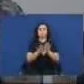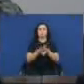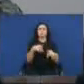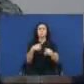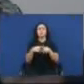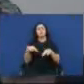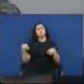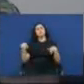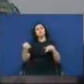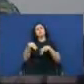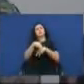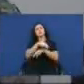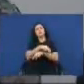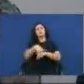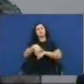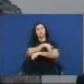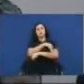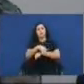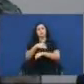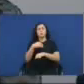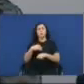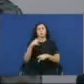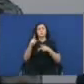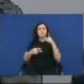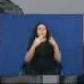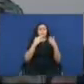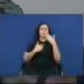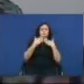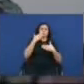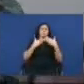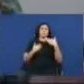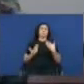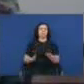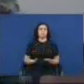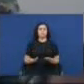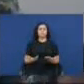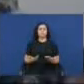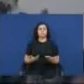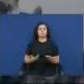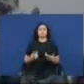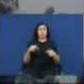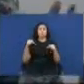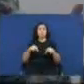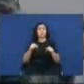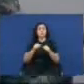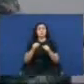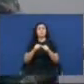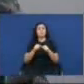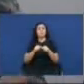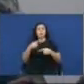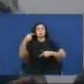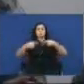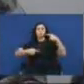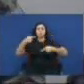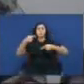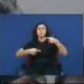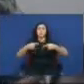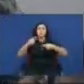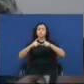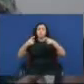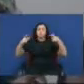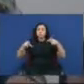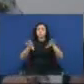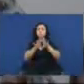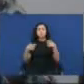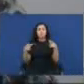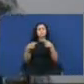gente anda pela rua e a gente é cobrado constantemente. Nós estamos aqui para fazer a macropolítica e a